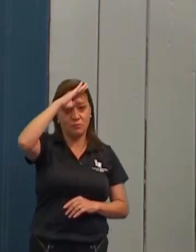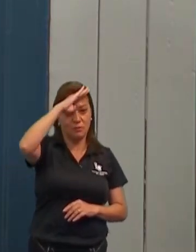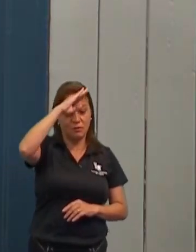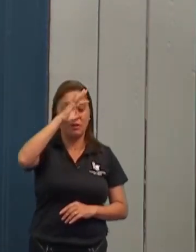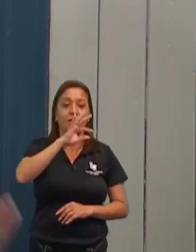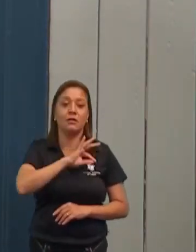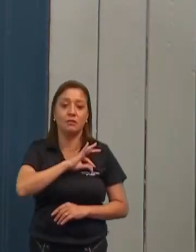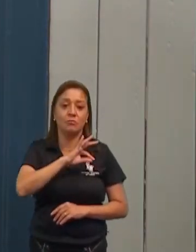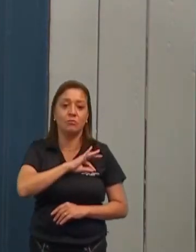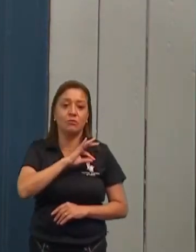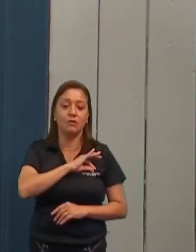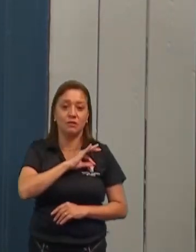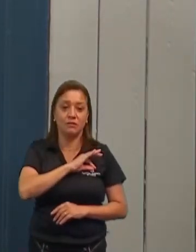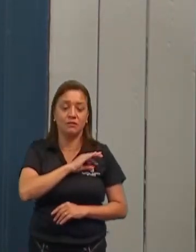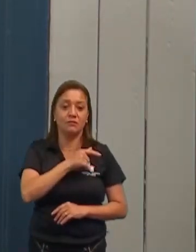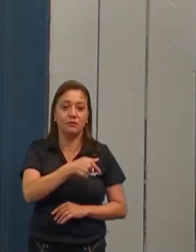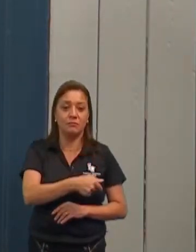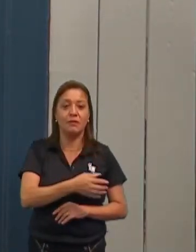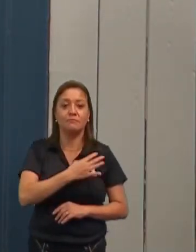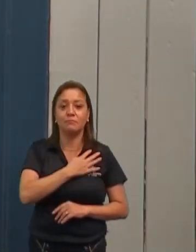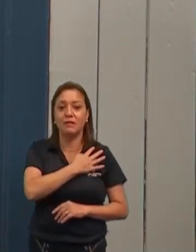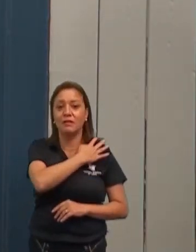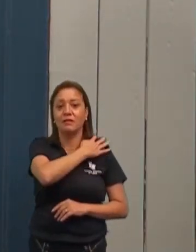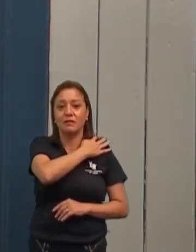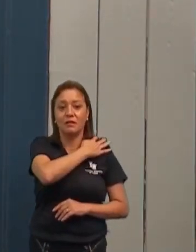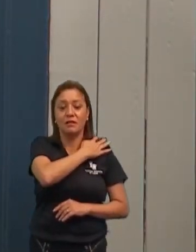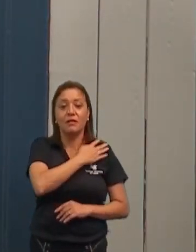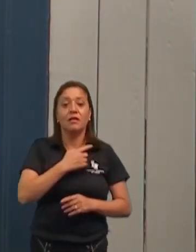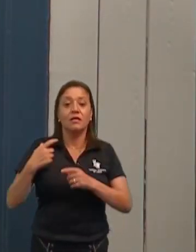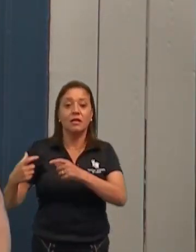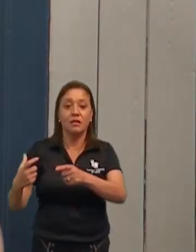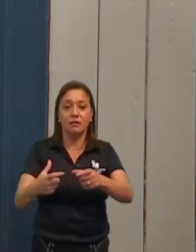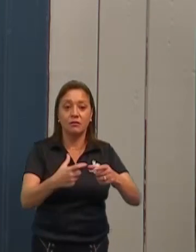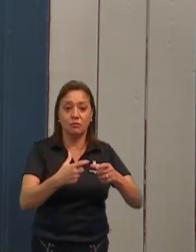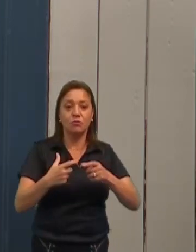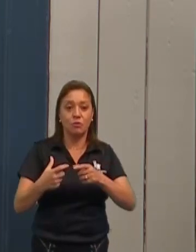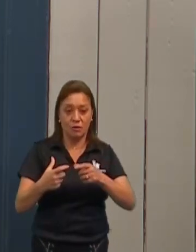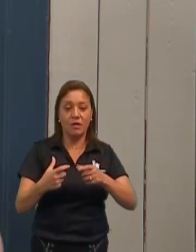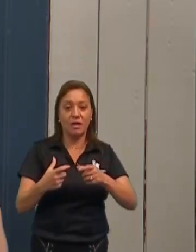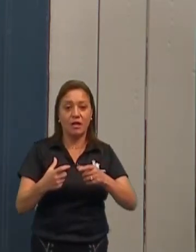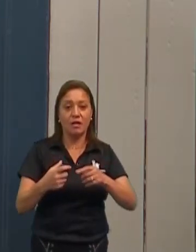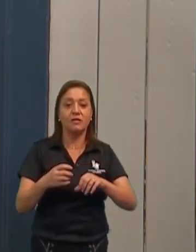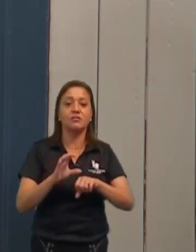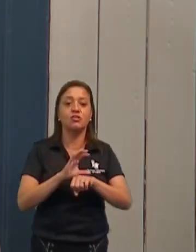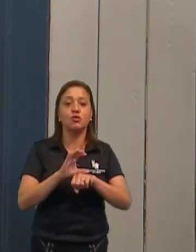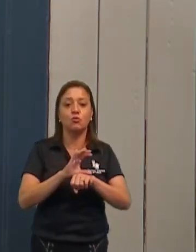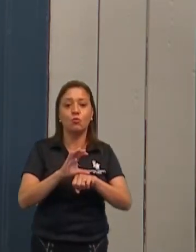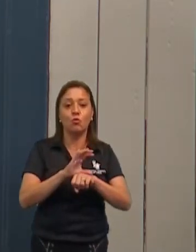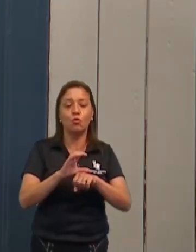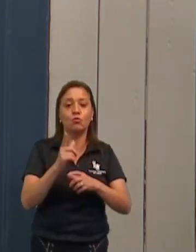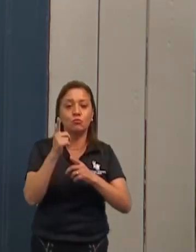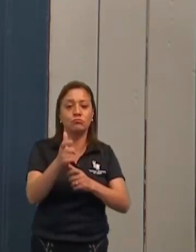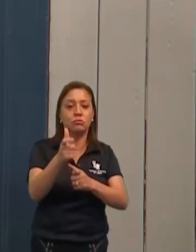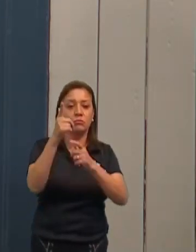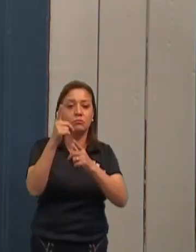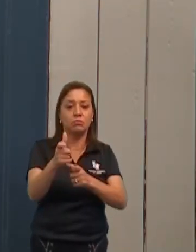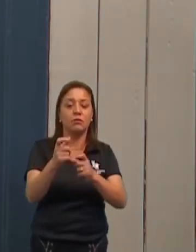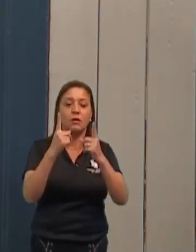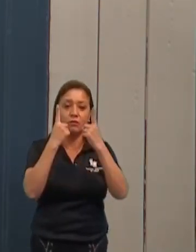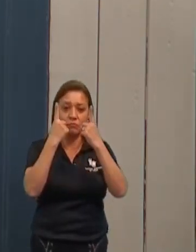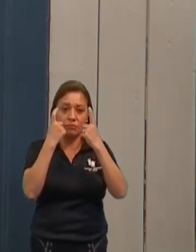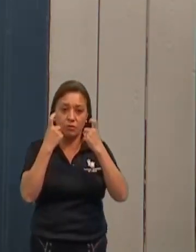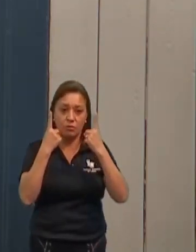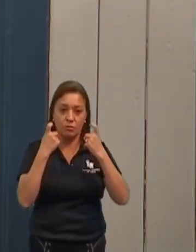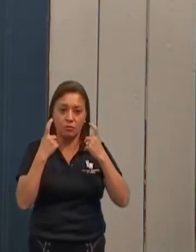polícias militares somadas, enquanto os clubes de tiro viraram locos de violência. Não